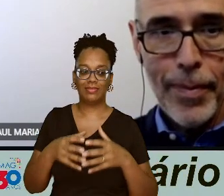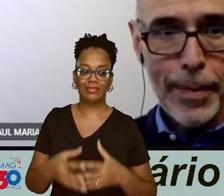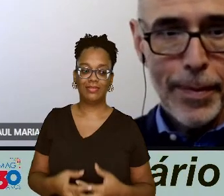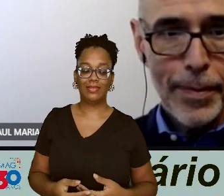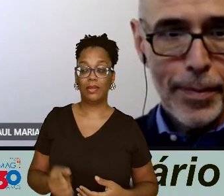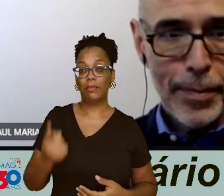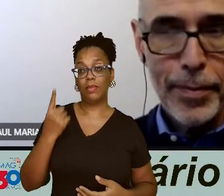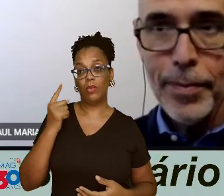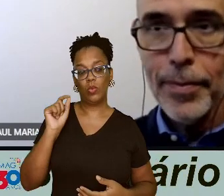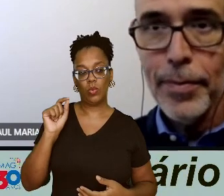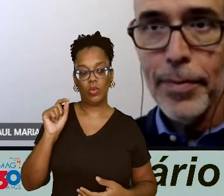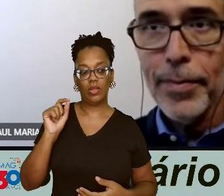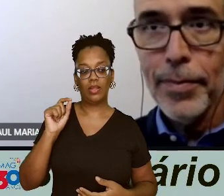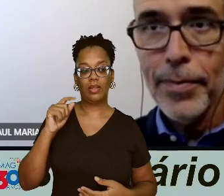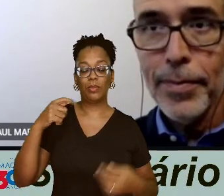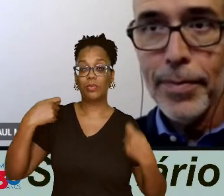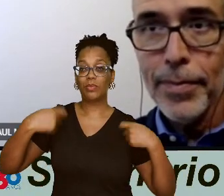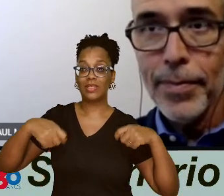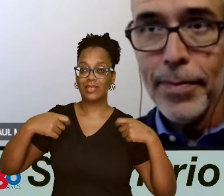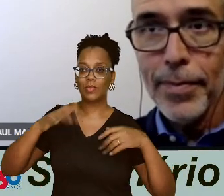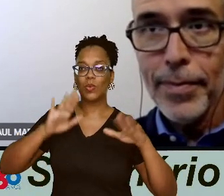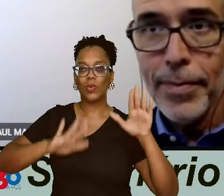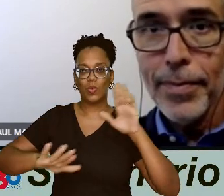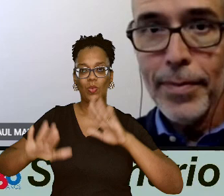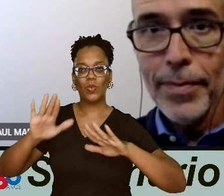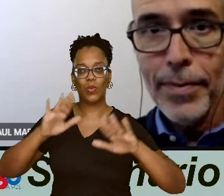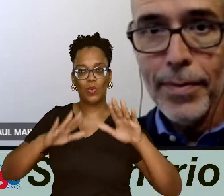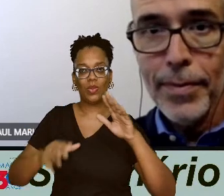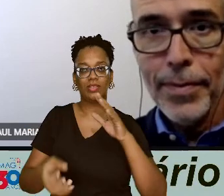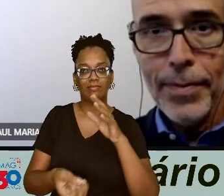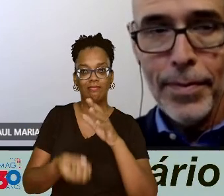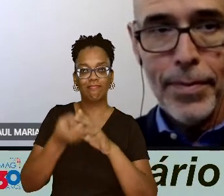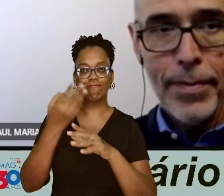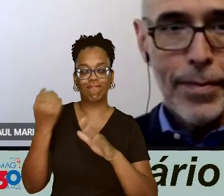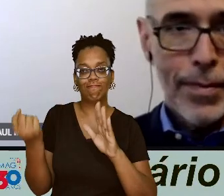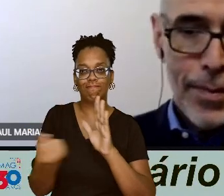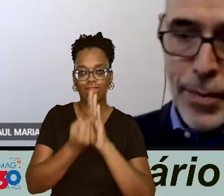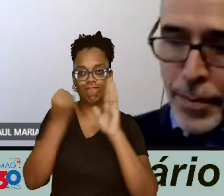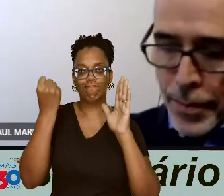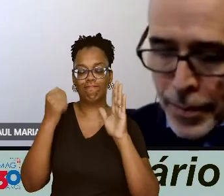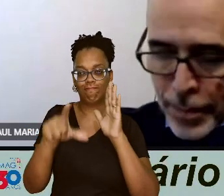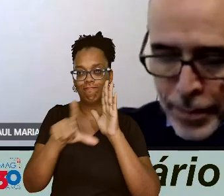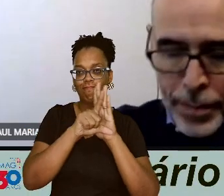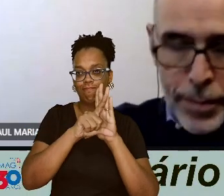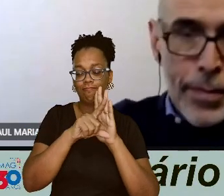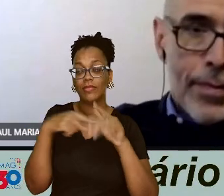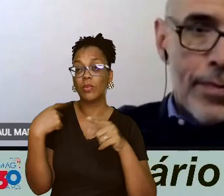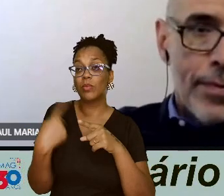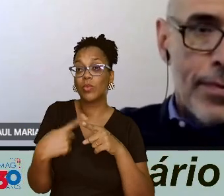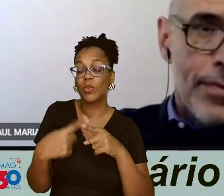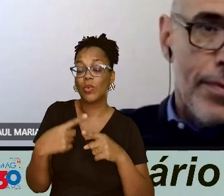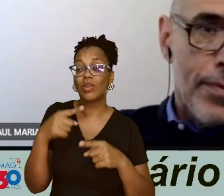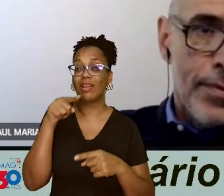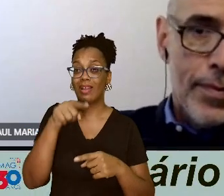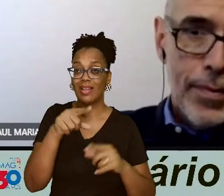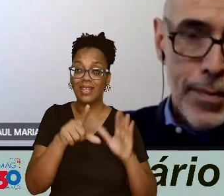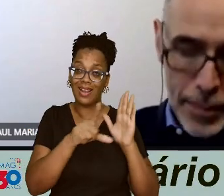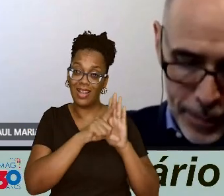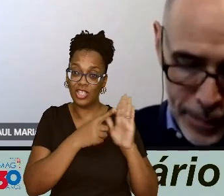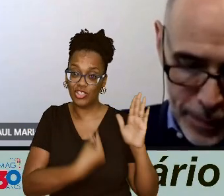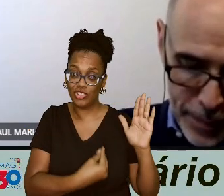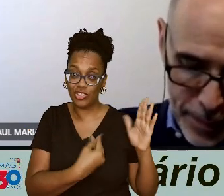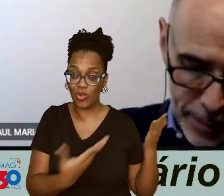eu acho que precisamos ter muito cuidado na elaboração de um novo arcabouço legislativo, porque, para mim, essa legislação que existe